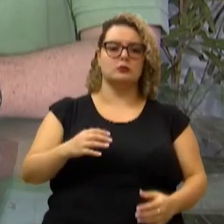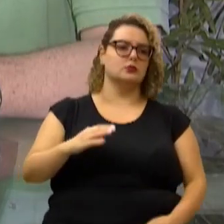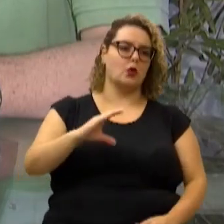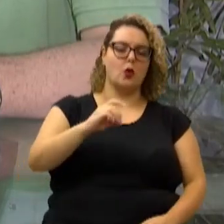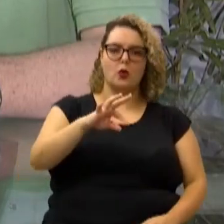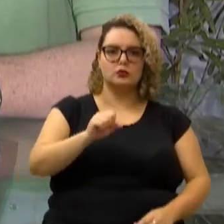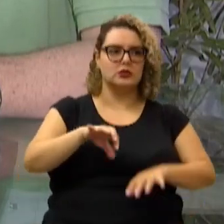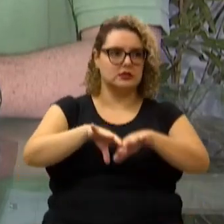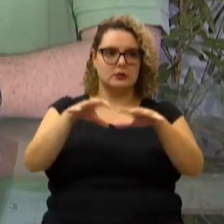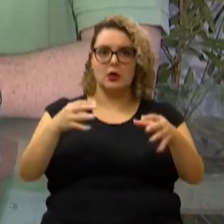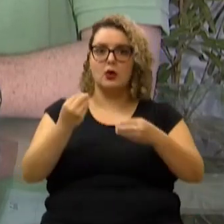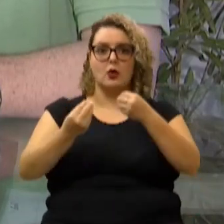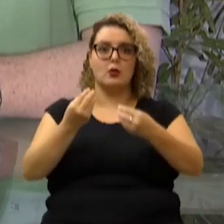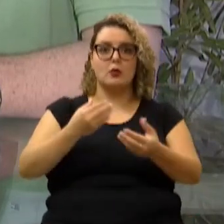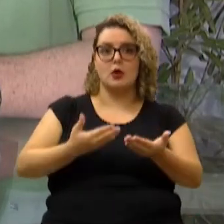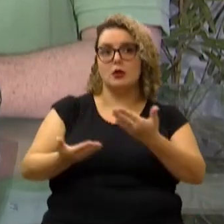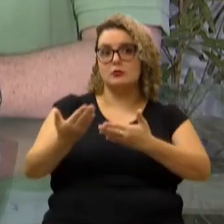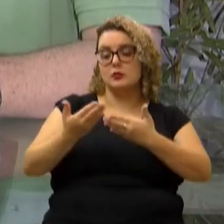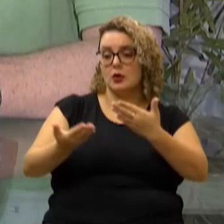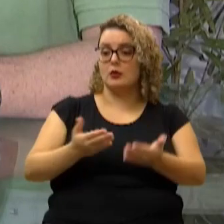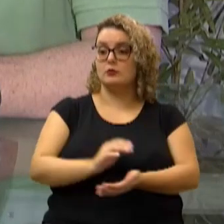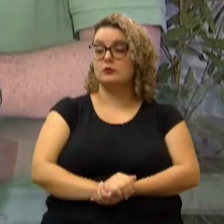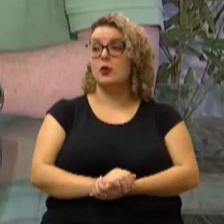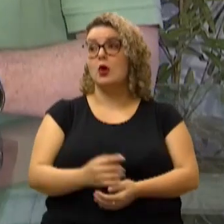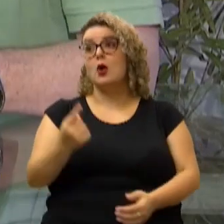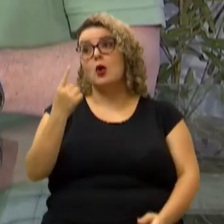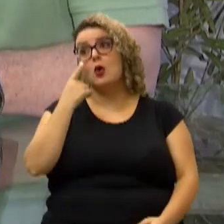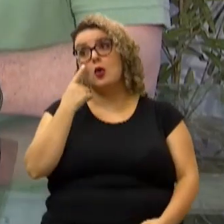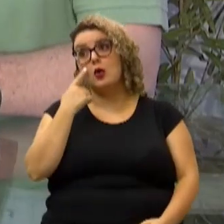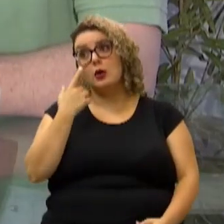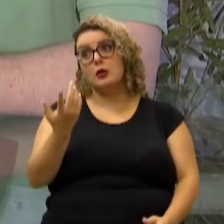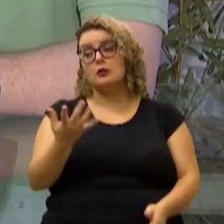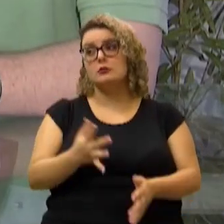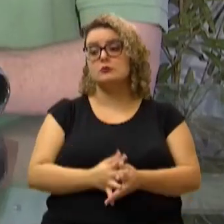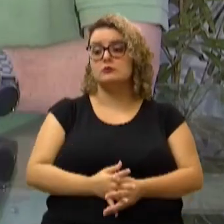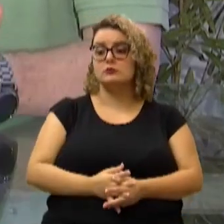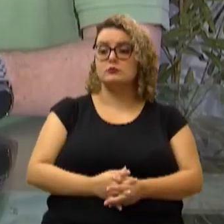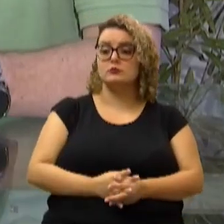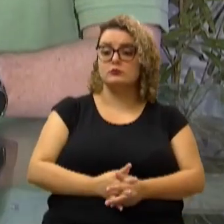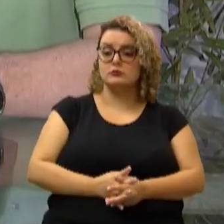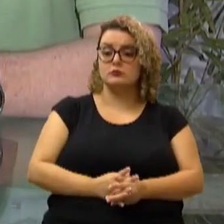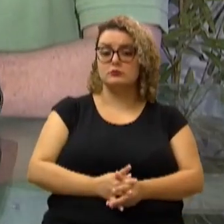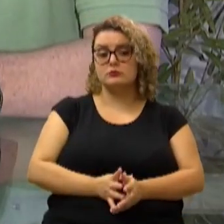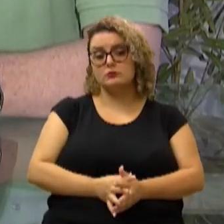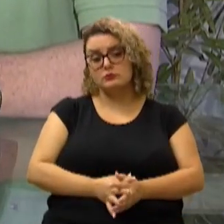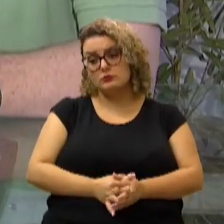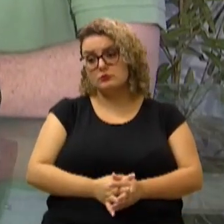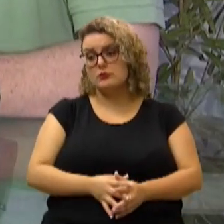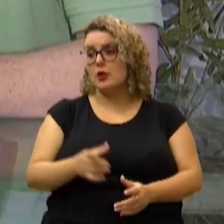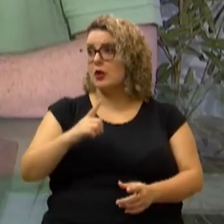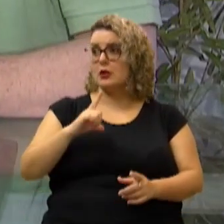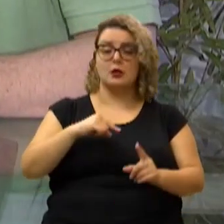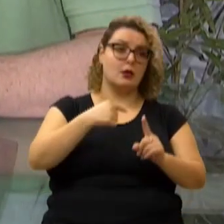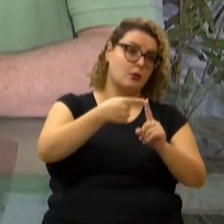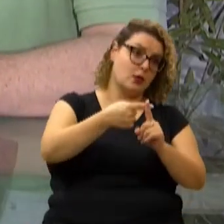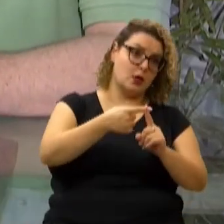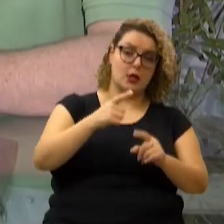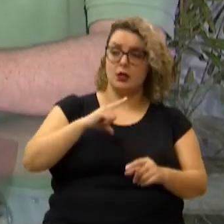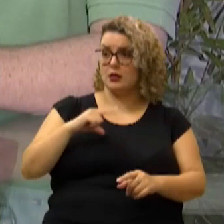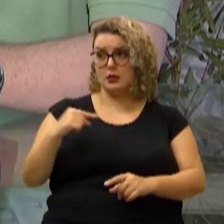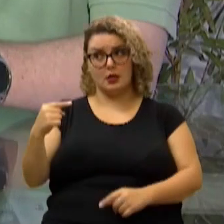manter em contas separadas como que é essa dinâmica professor? olha existe pontos